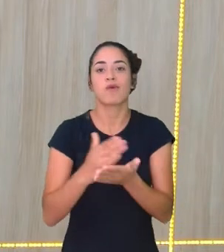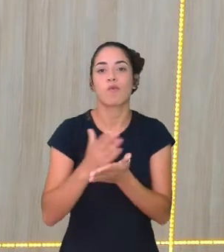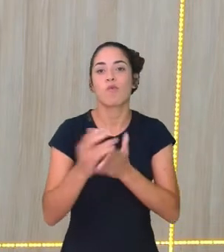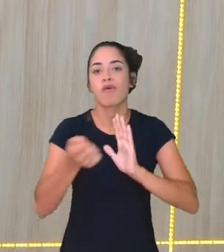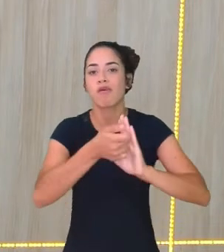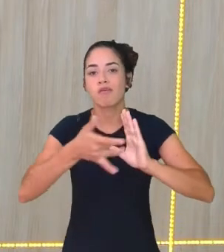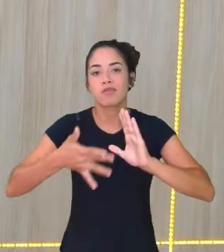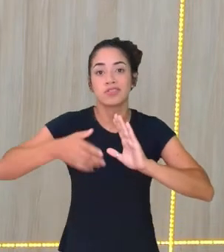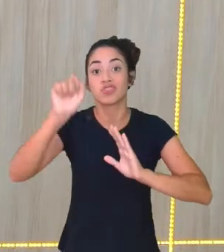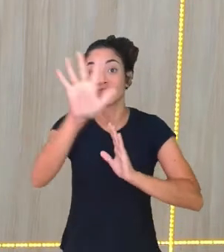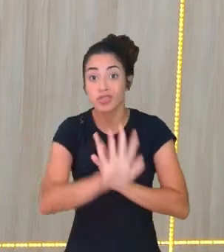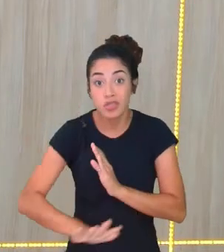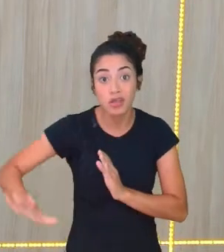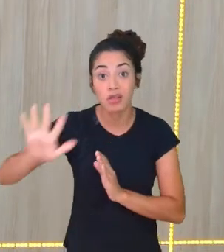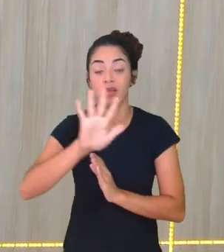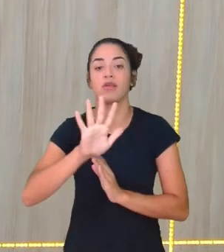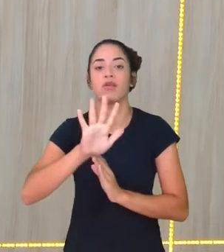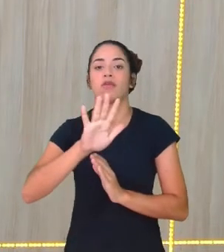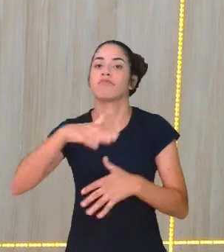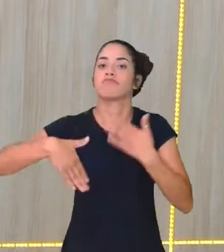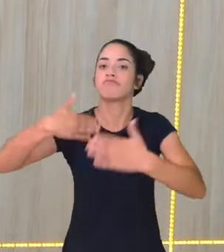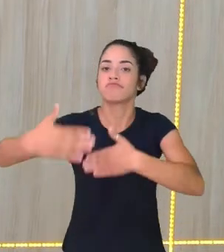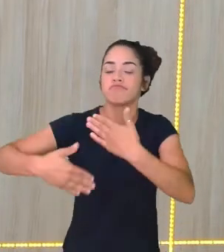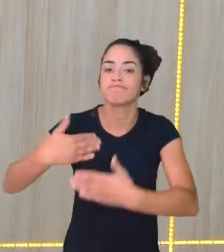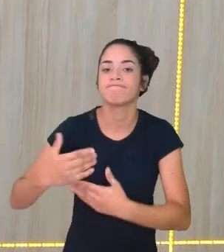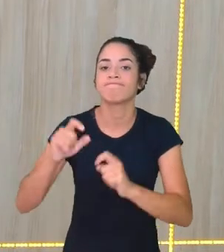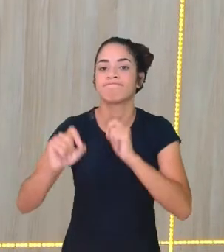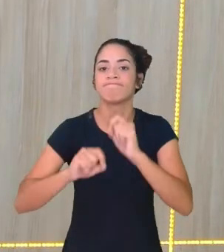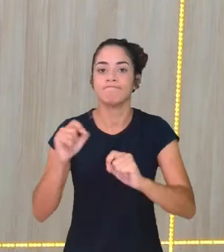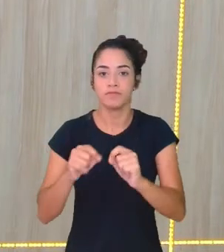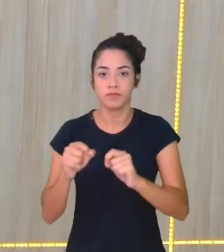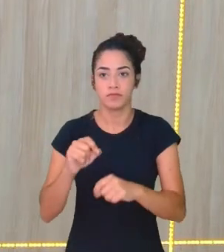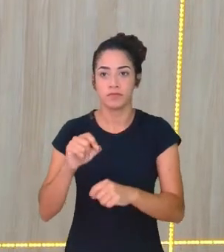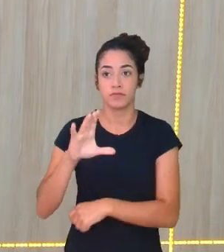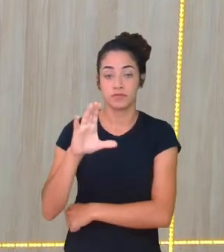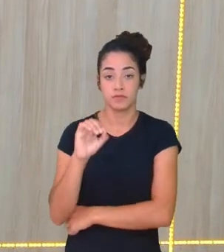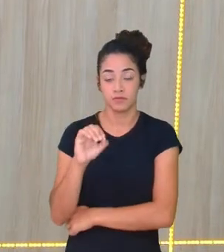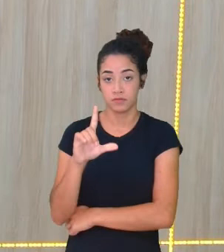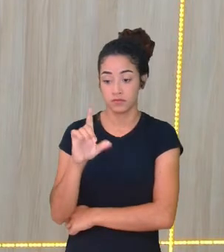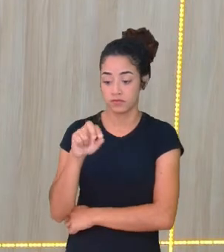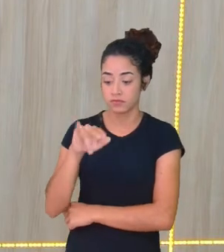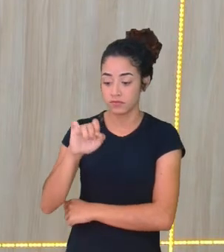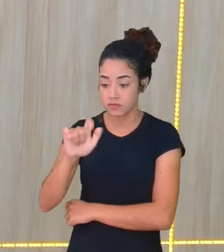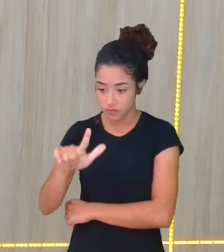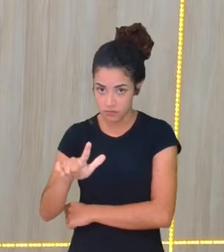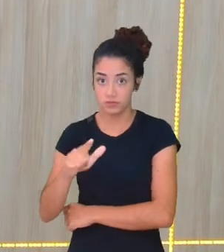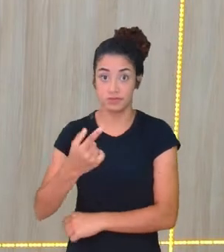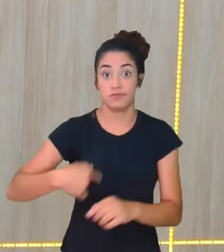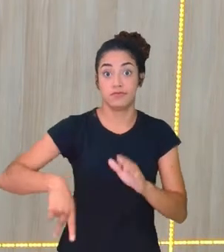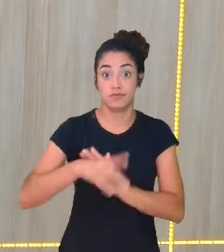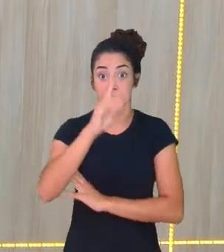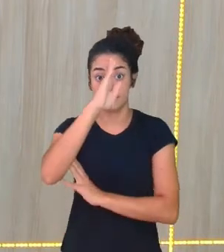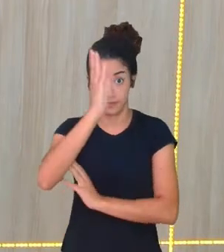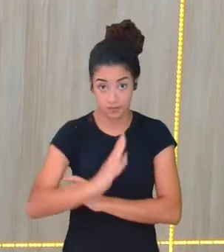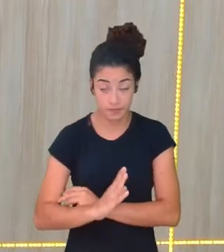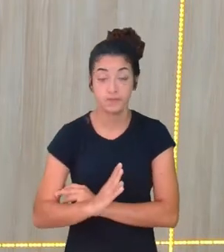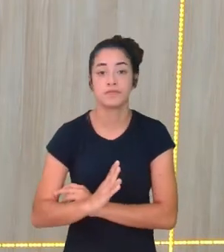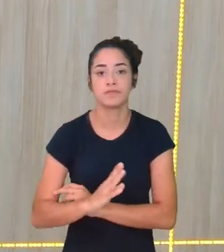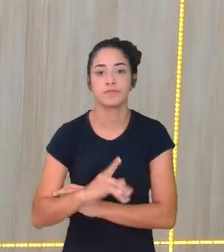características gerais deste chamado período colonial né no caso do Brasil